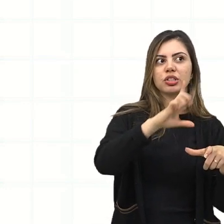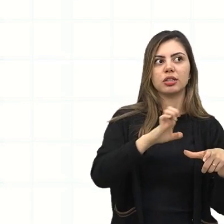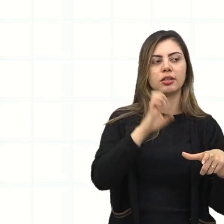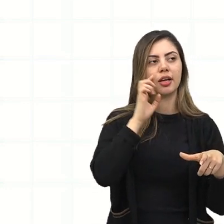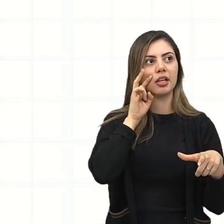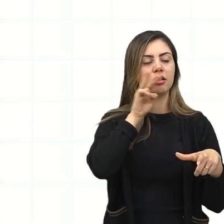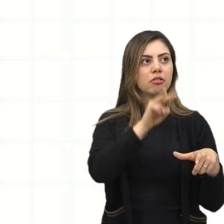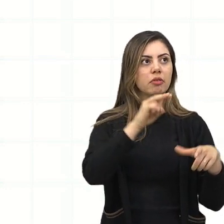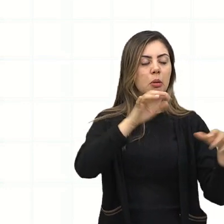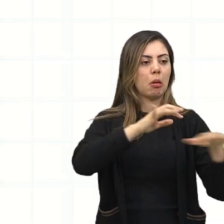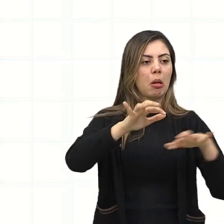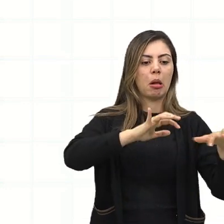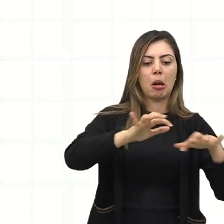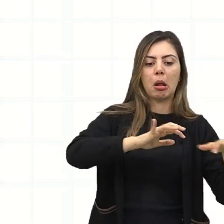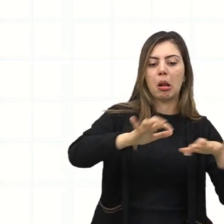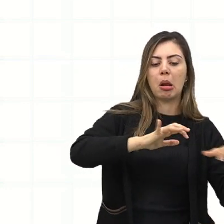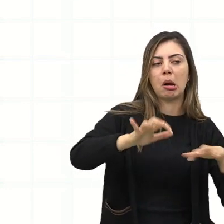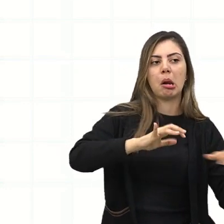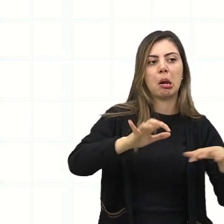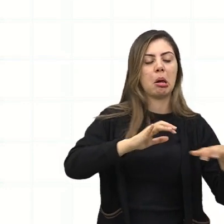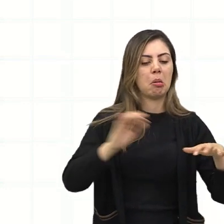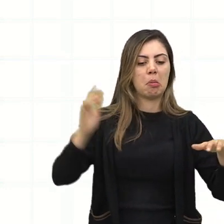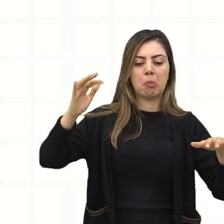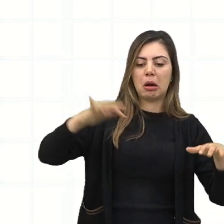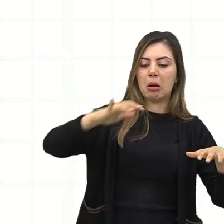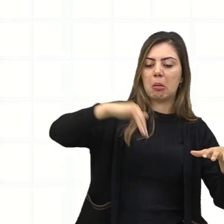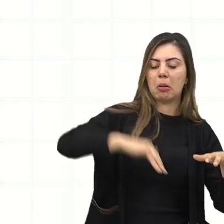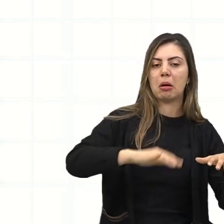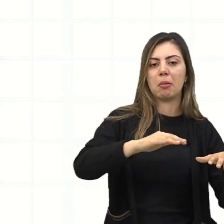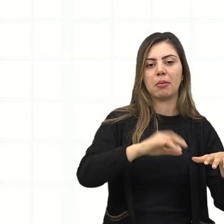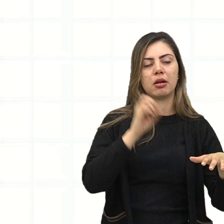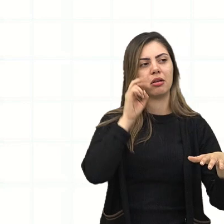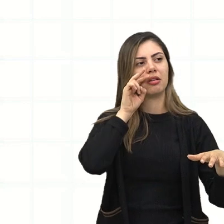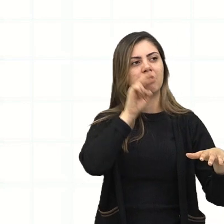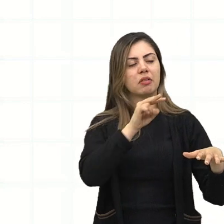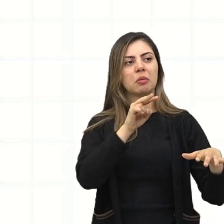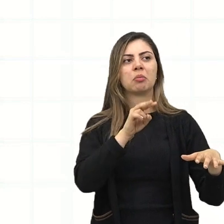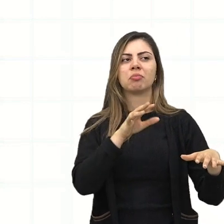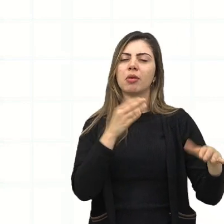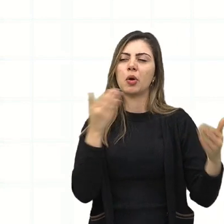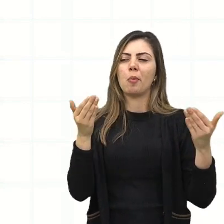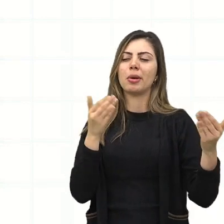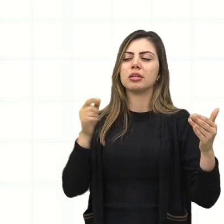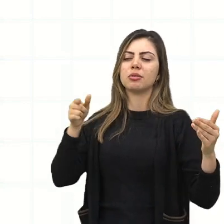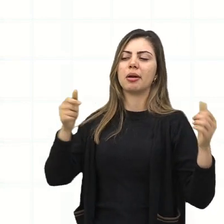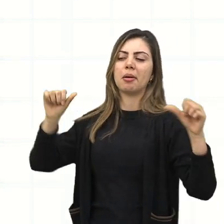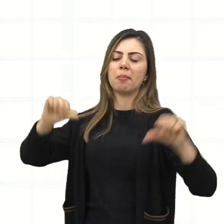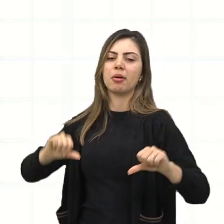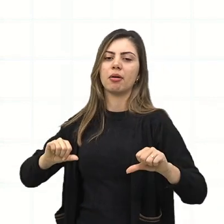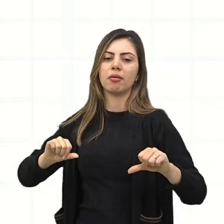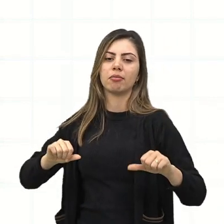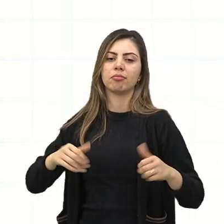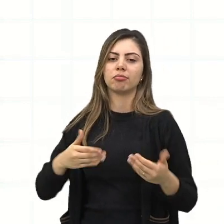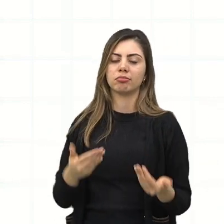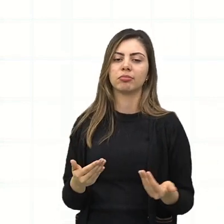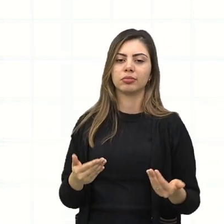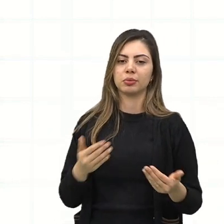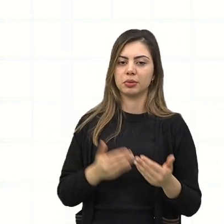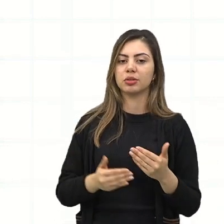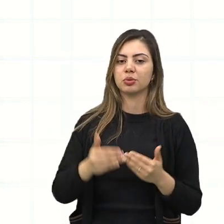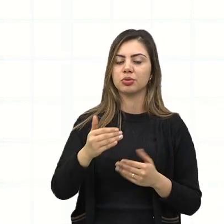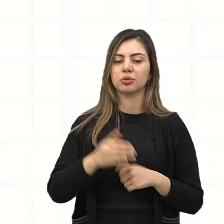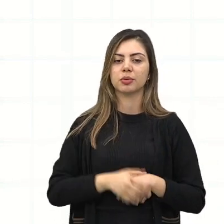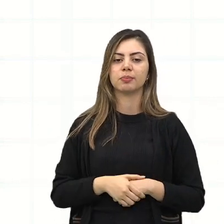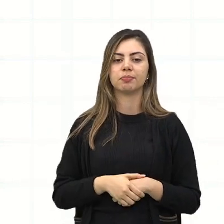se fosse um terremoto, ia ser muito pior. Como assim uma enchente mata mais pessoas? Aí ele continua.